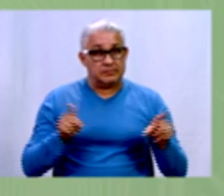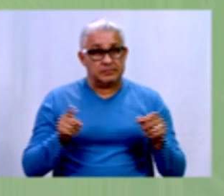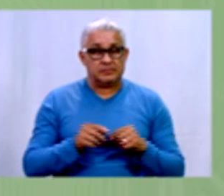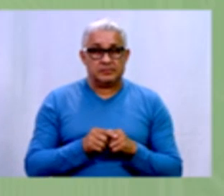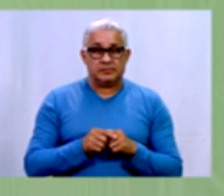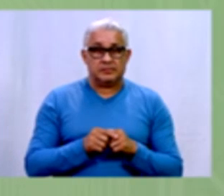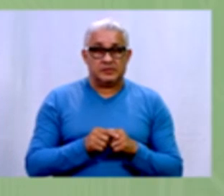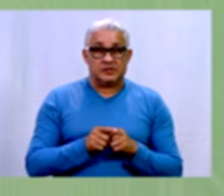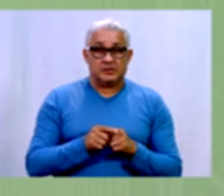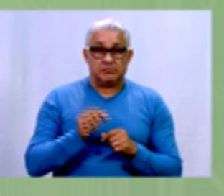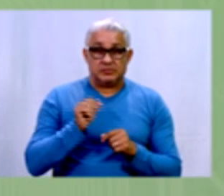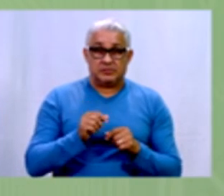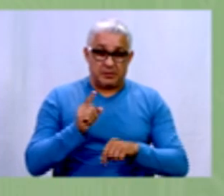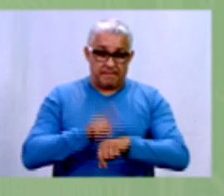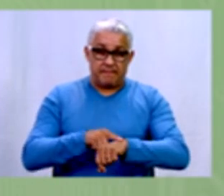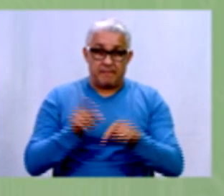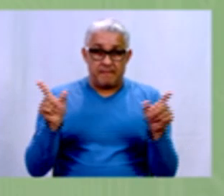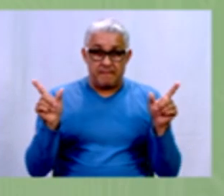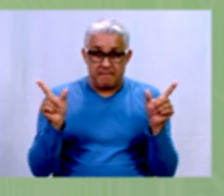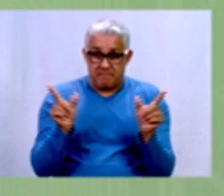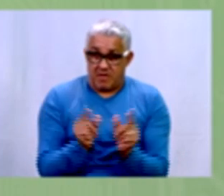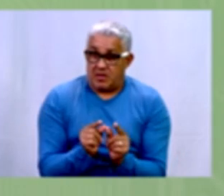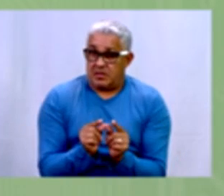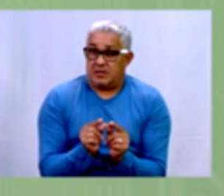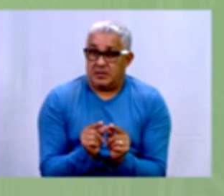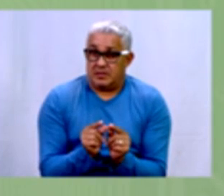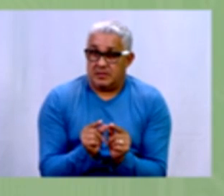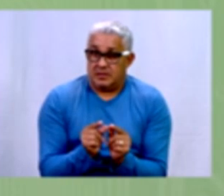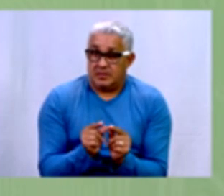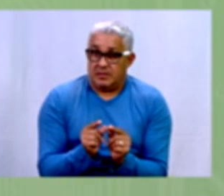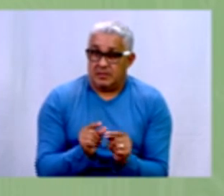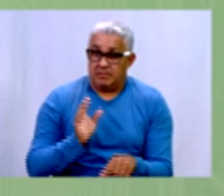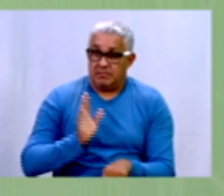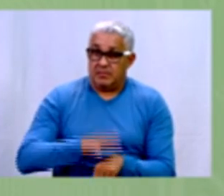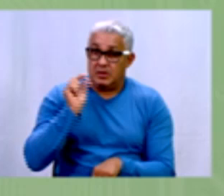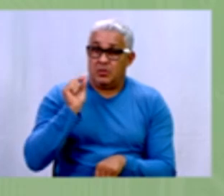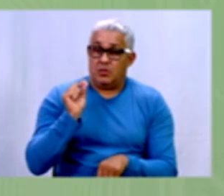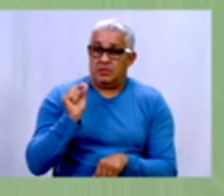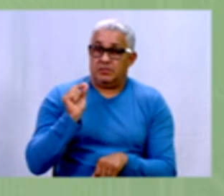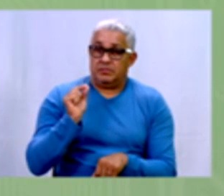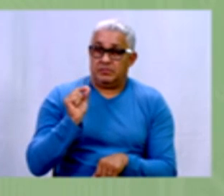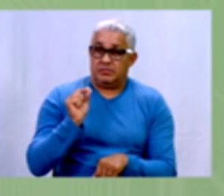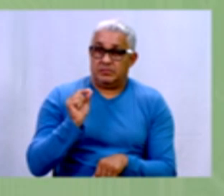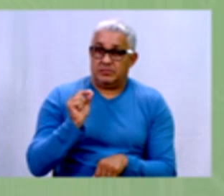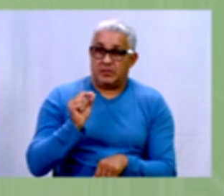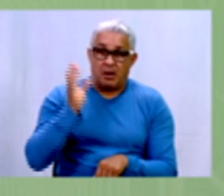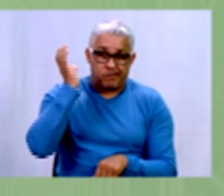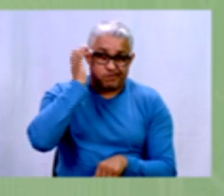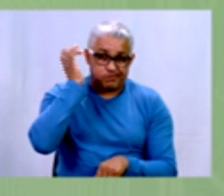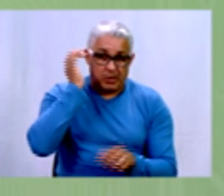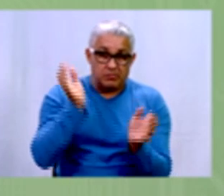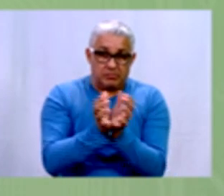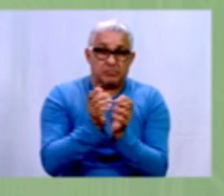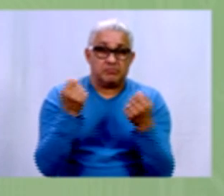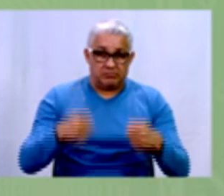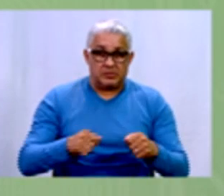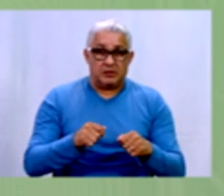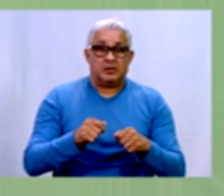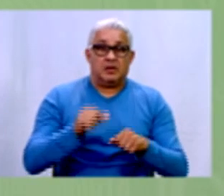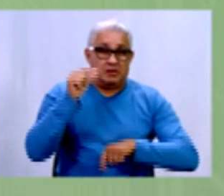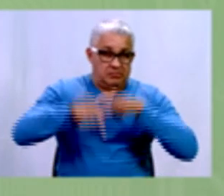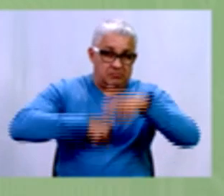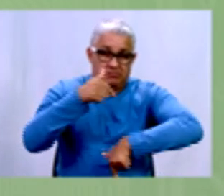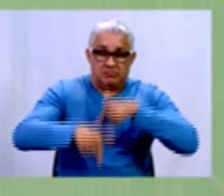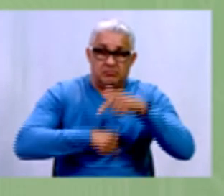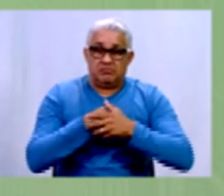mais curto o tempo do sprint, mais maduro o time tem que estar a nível de produção. Certo?